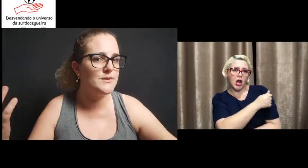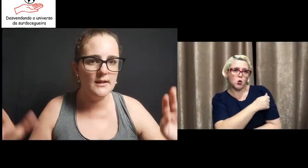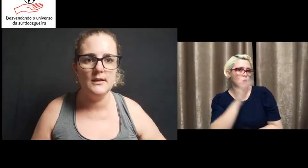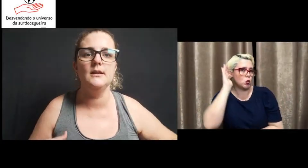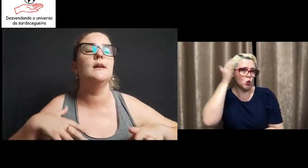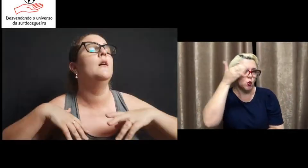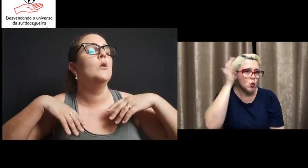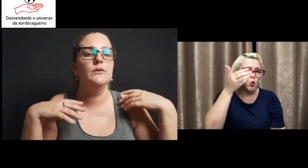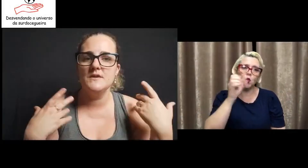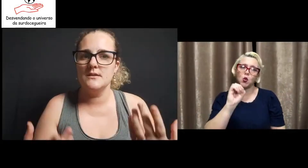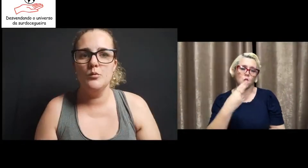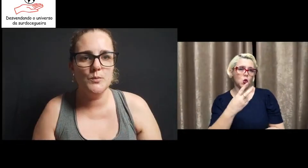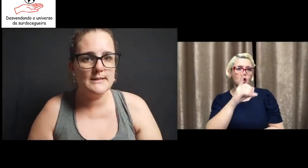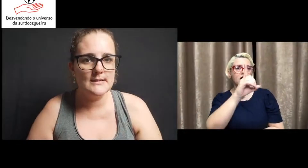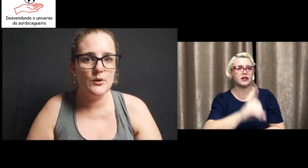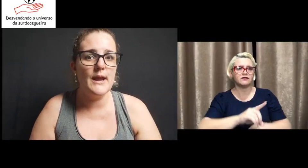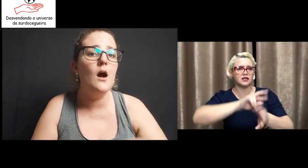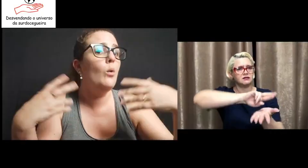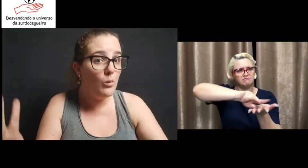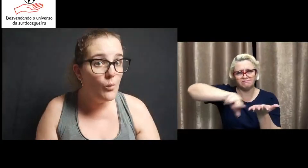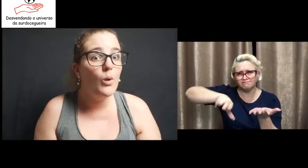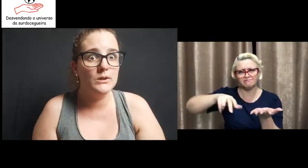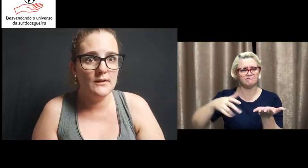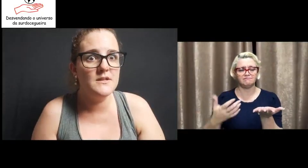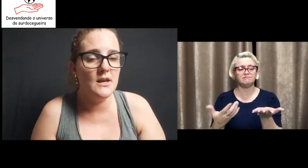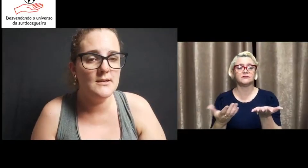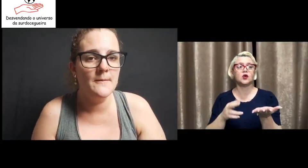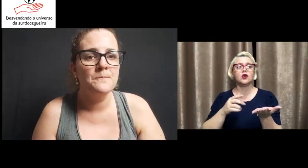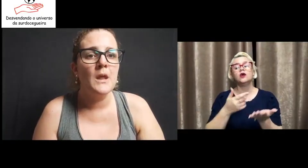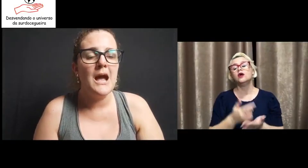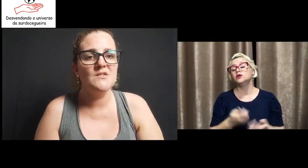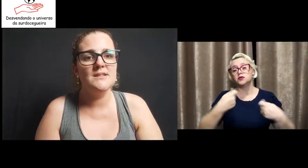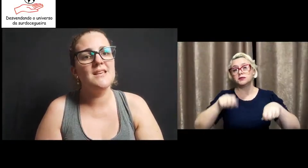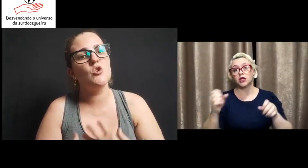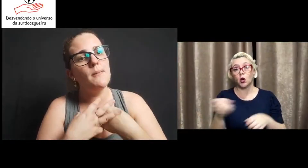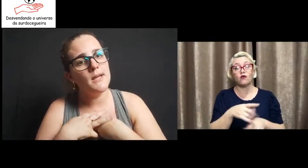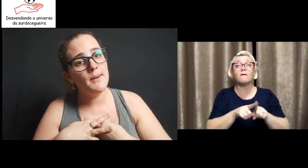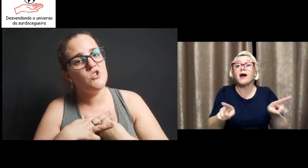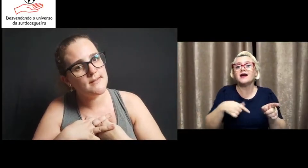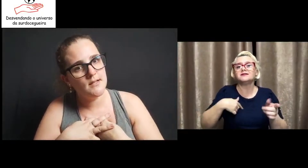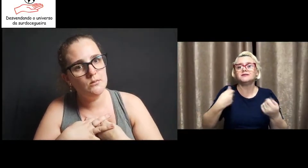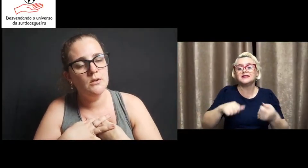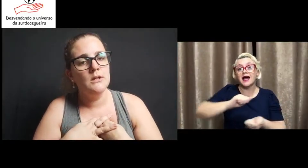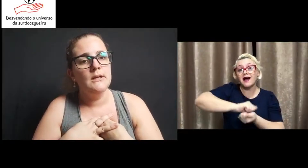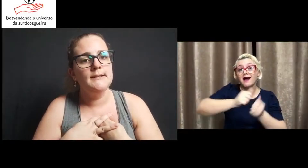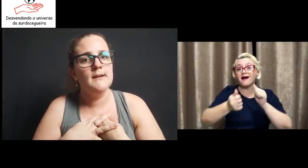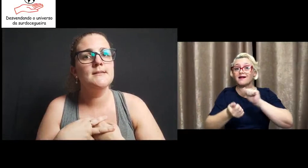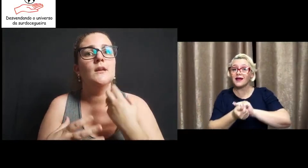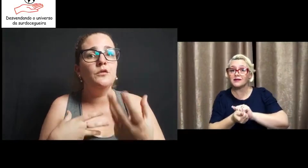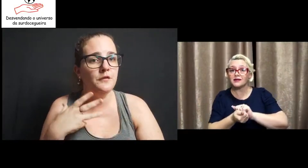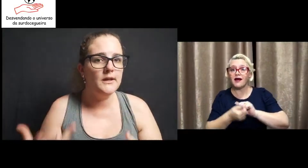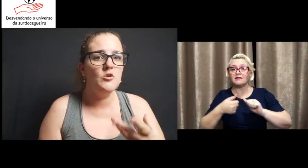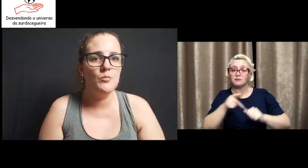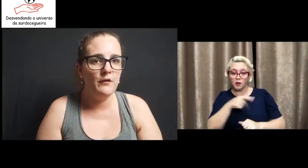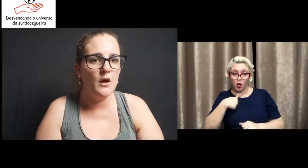surdo de cegueira, com deficiência múltipla sensorial ou com outra deficiência. Às vezes é só a minha mediação,